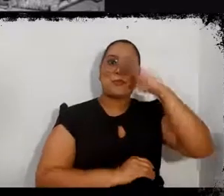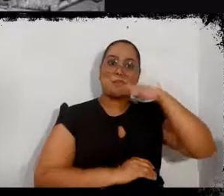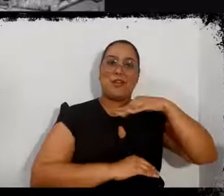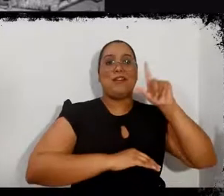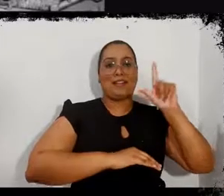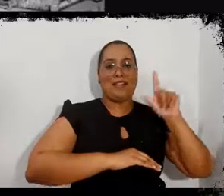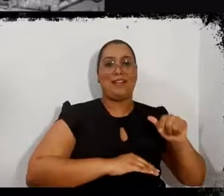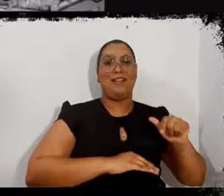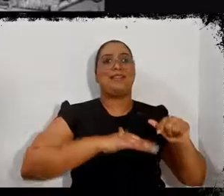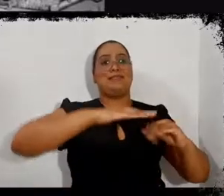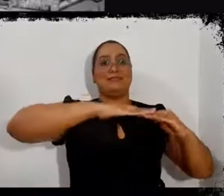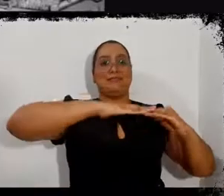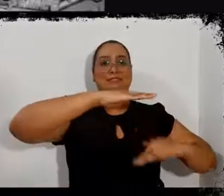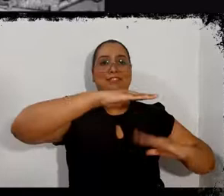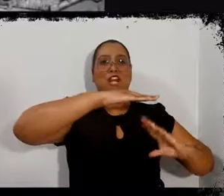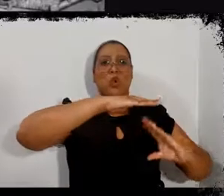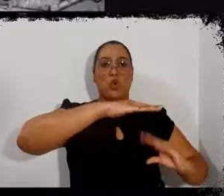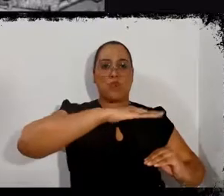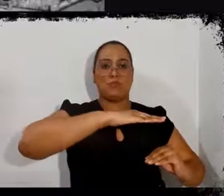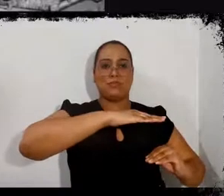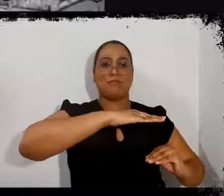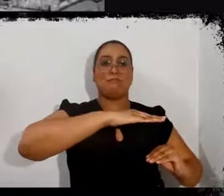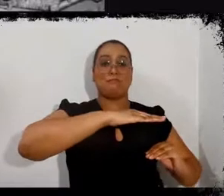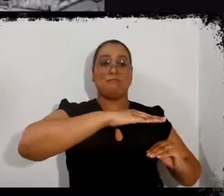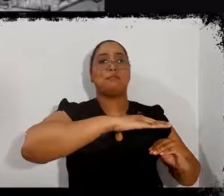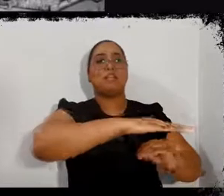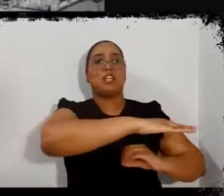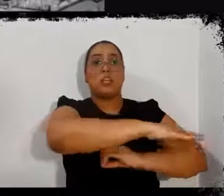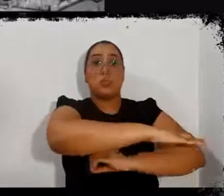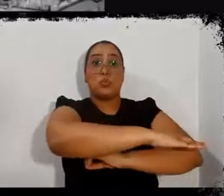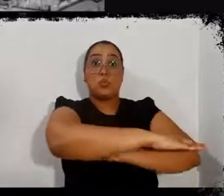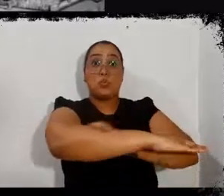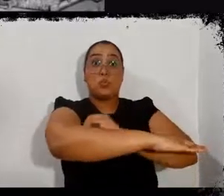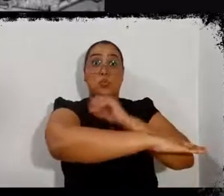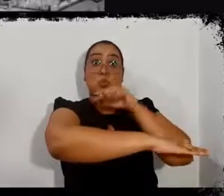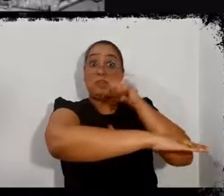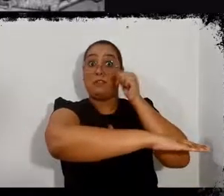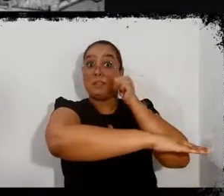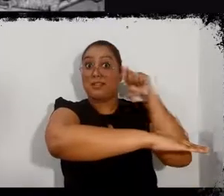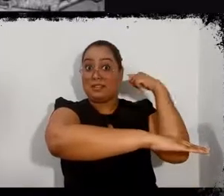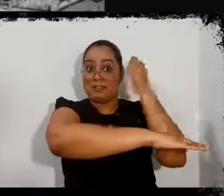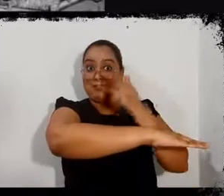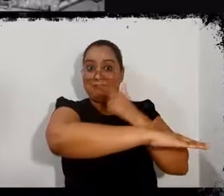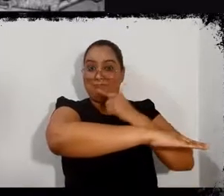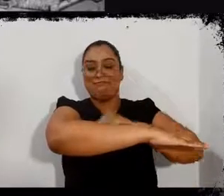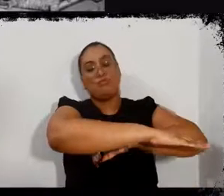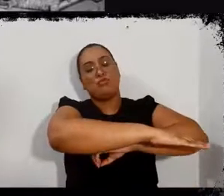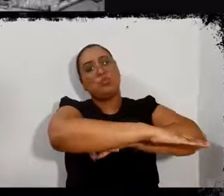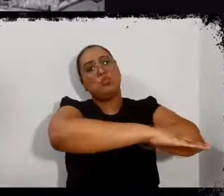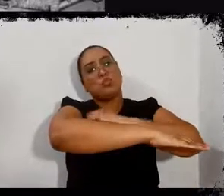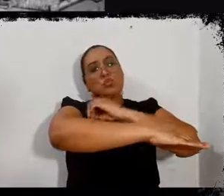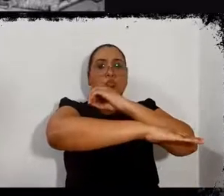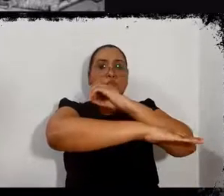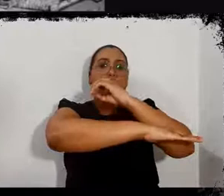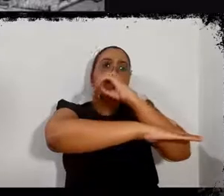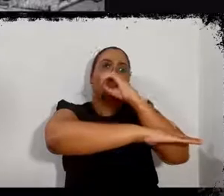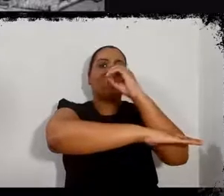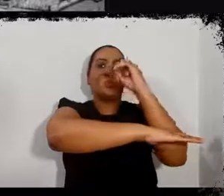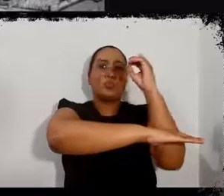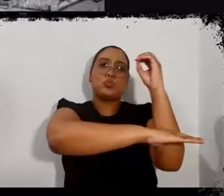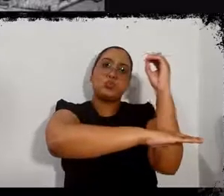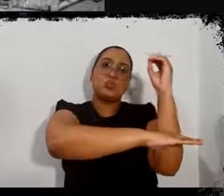escuridão da noite, ele engole a Chapeuzinho, então a barriga do lobo é cortada,